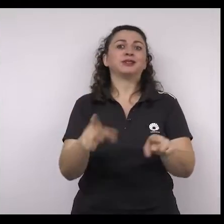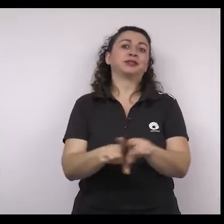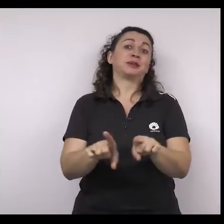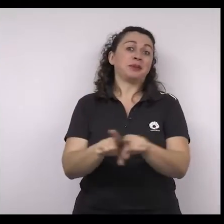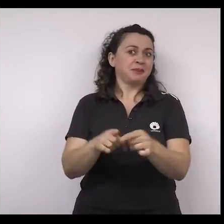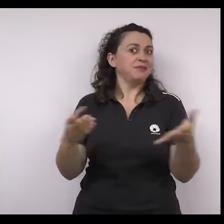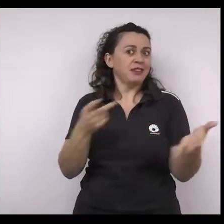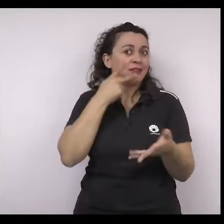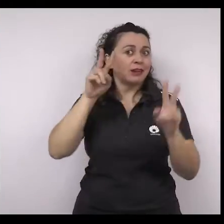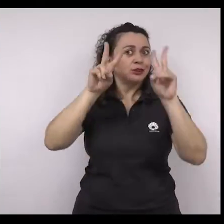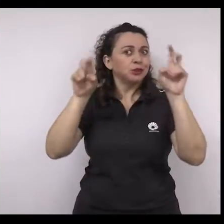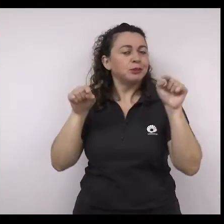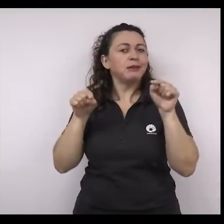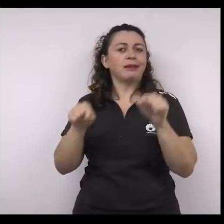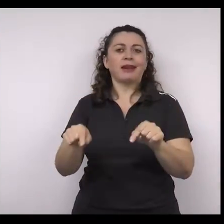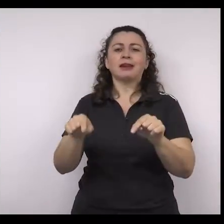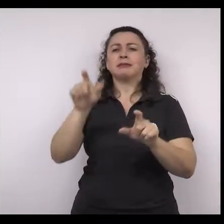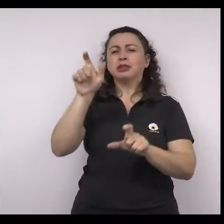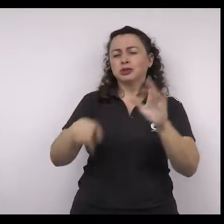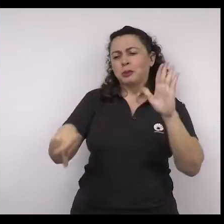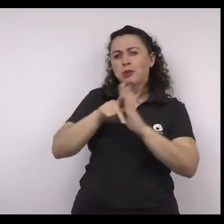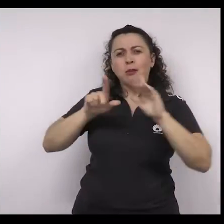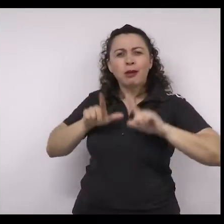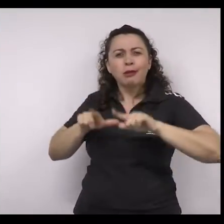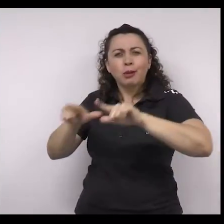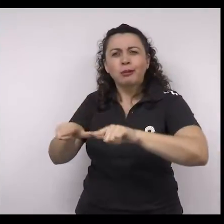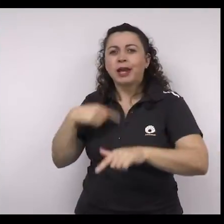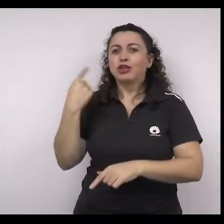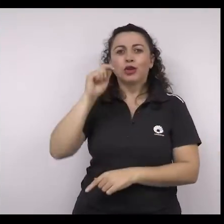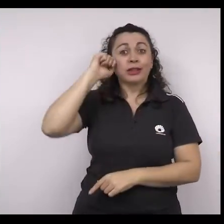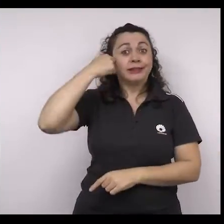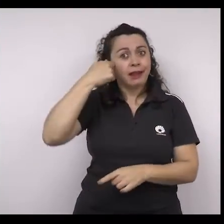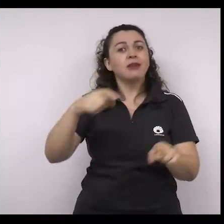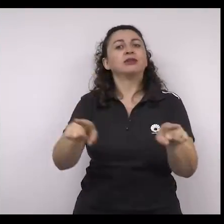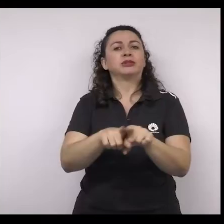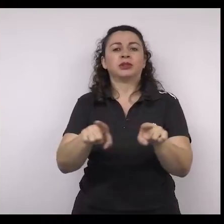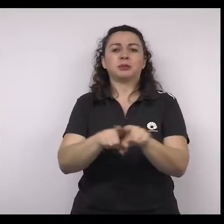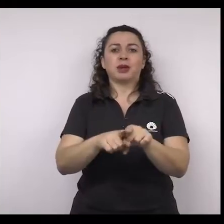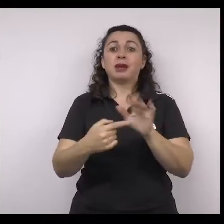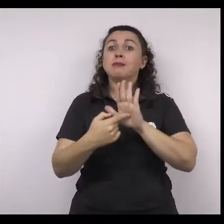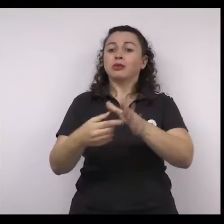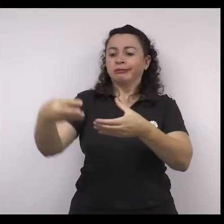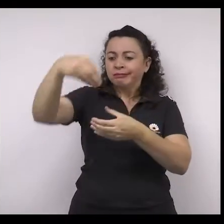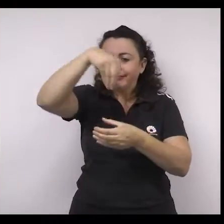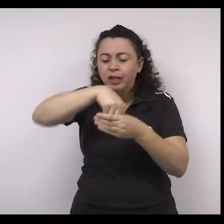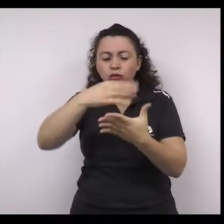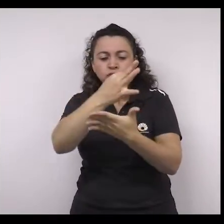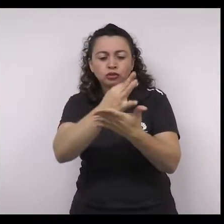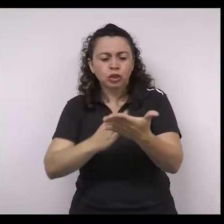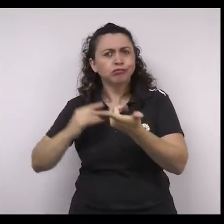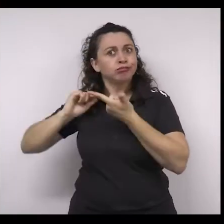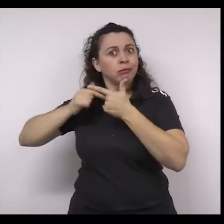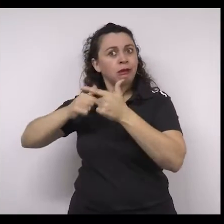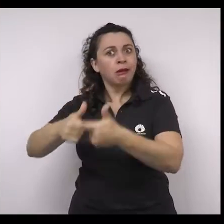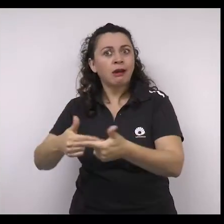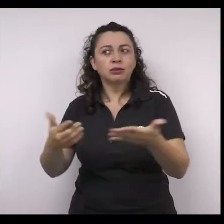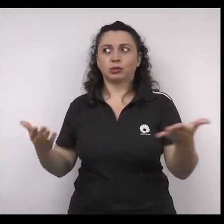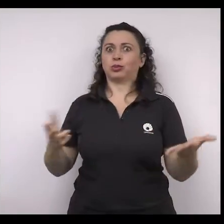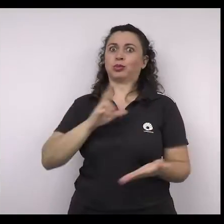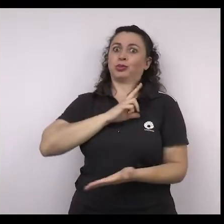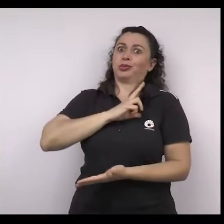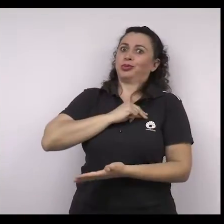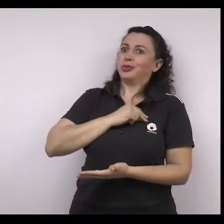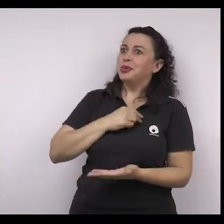importante para a galera do candomblé, para a gente que é preto também. E trazer isso para um texto de Samuel Beckett está